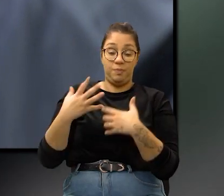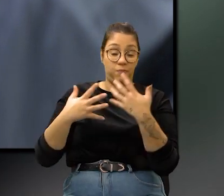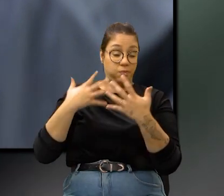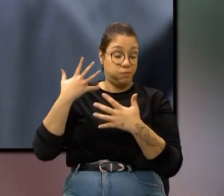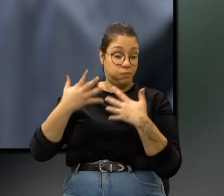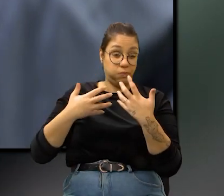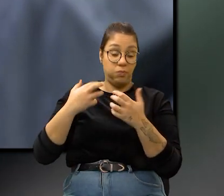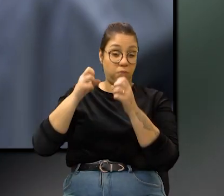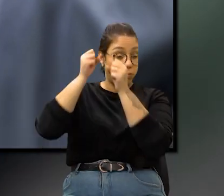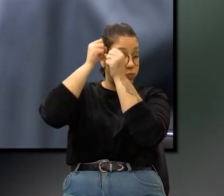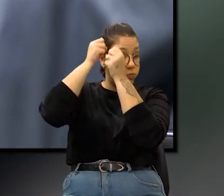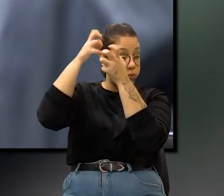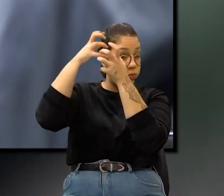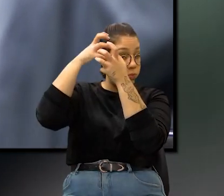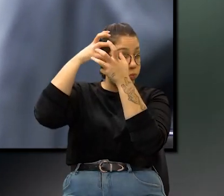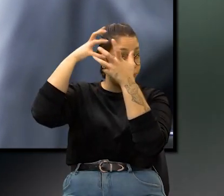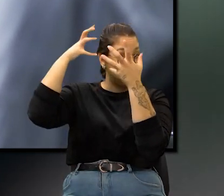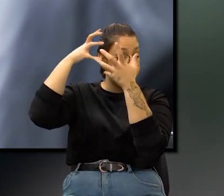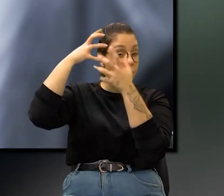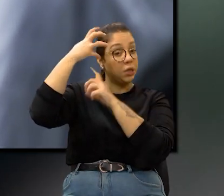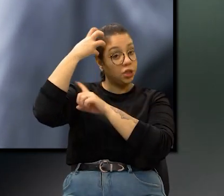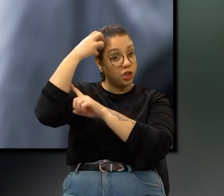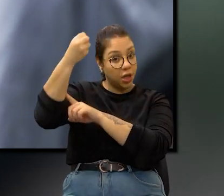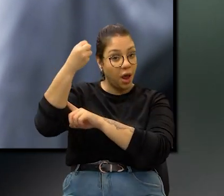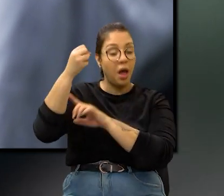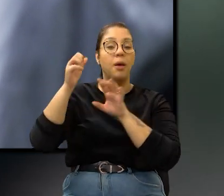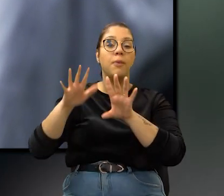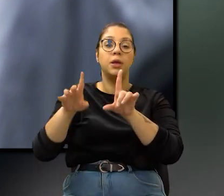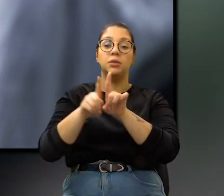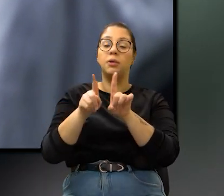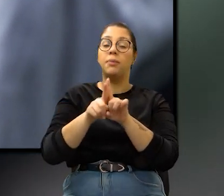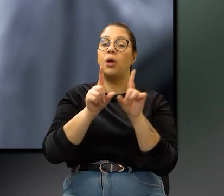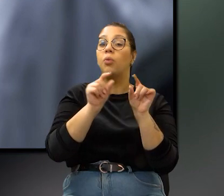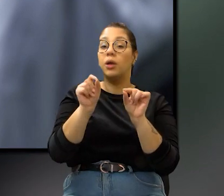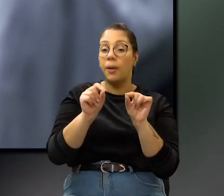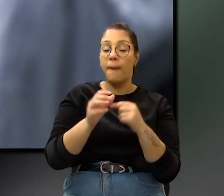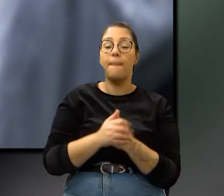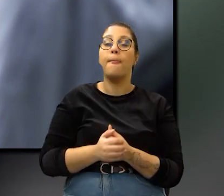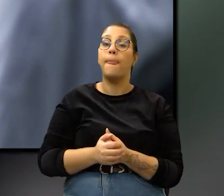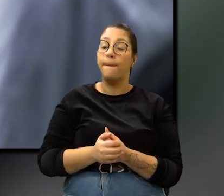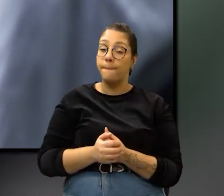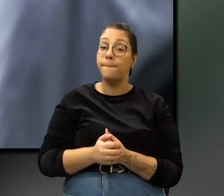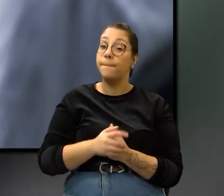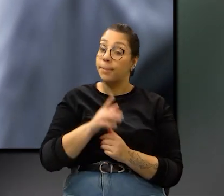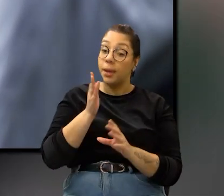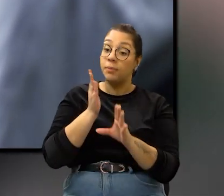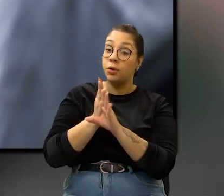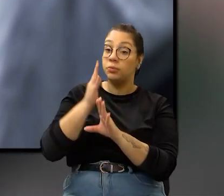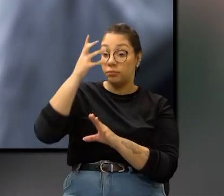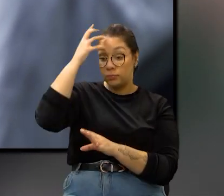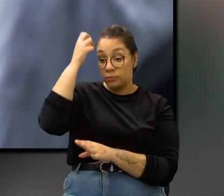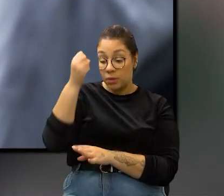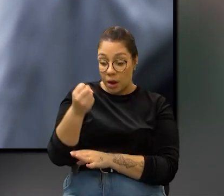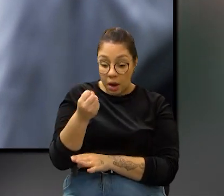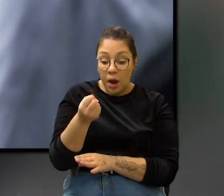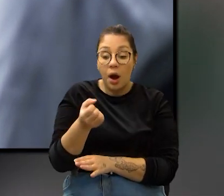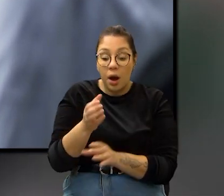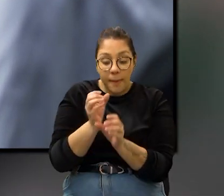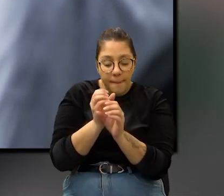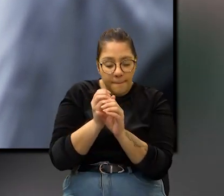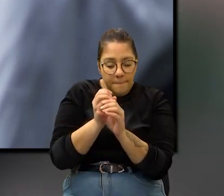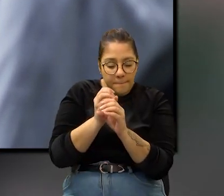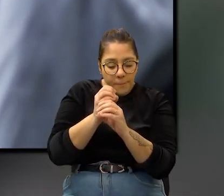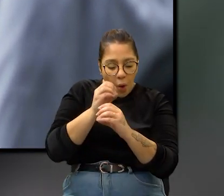sintoma, aquele efeito expansivo ali, mas ela também vai fazer o próprio diagnóstico,